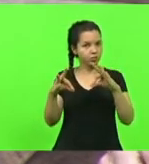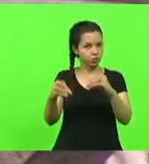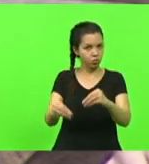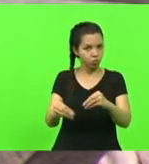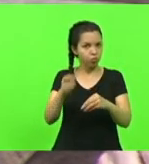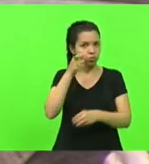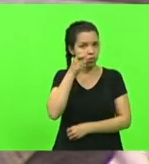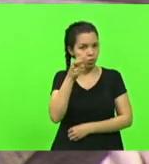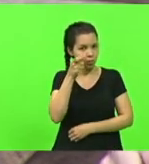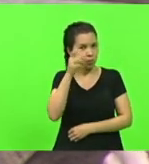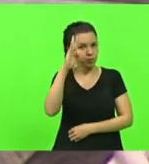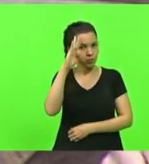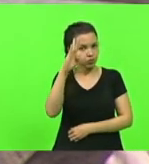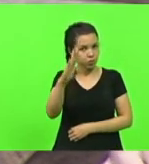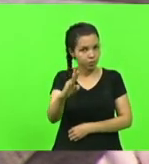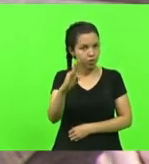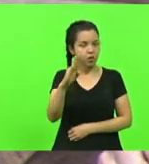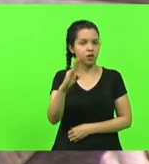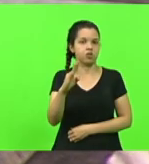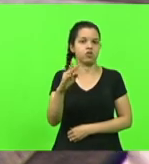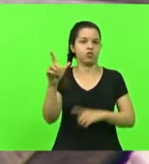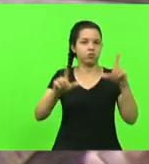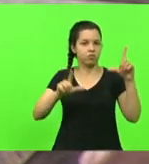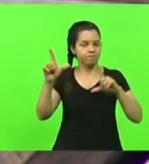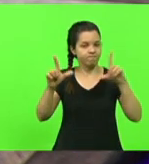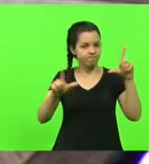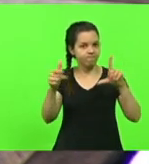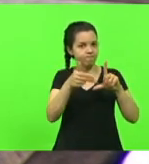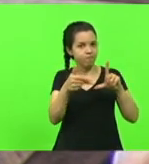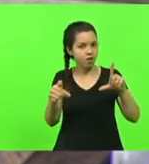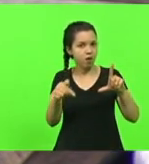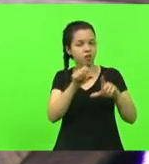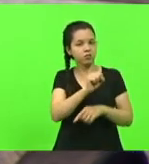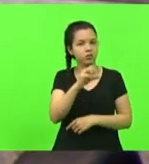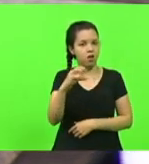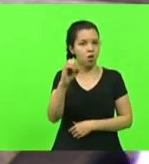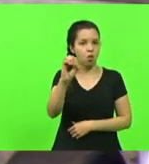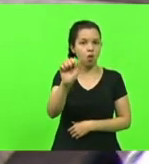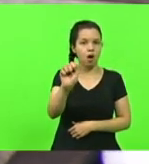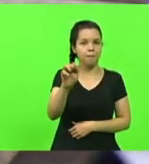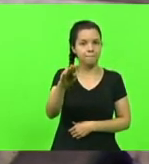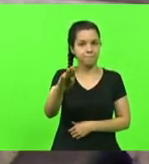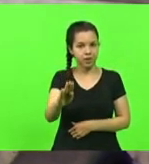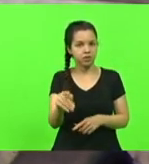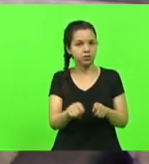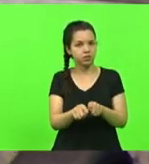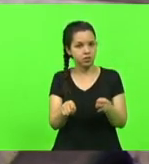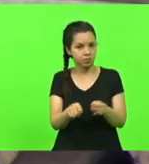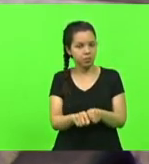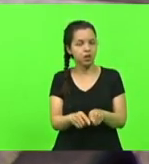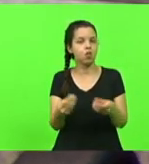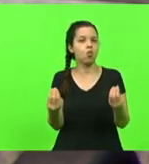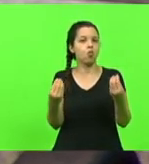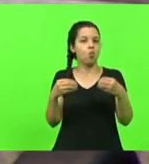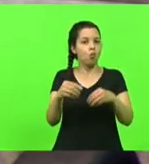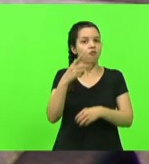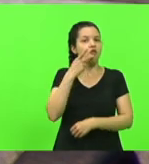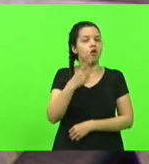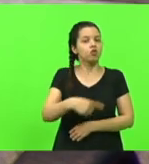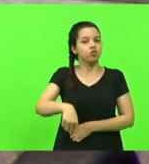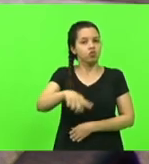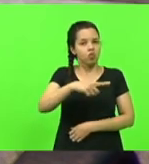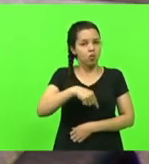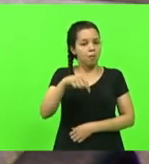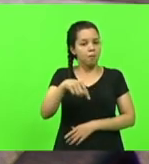acompanham, principalmente para a imprensa de Santa Catarina, para a OAB, que colocou que nós estamos com esse